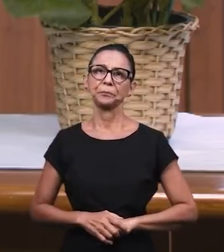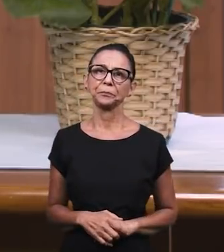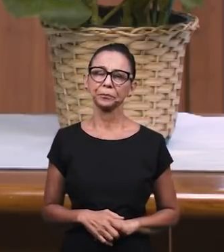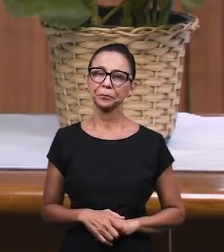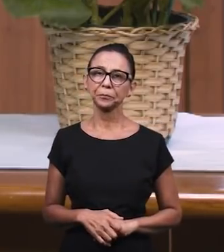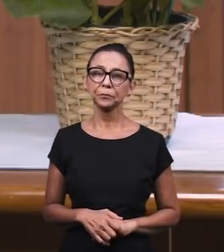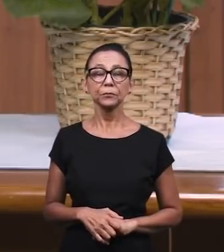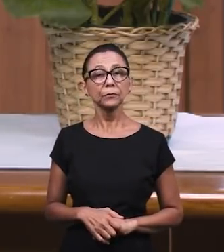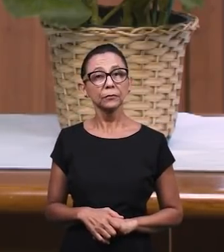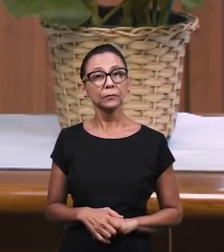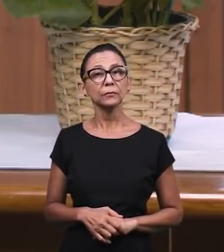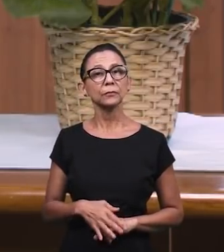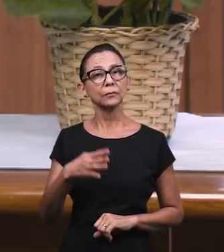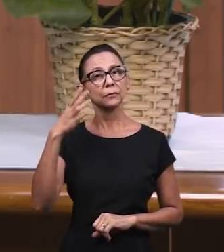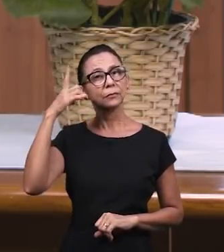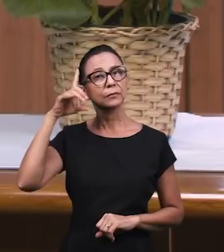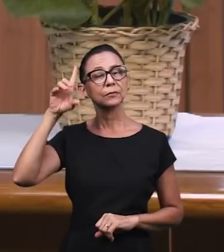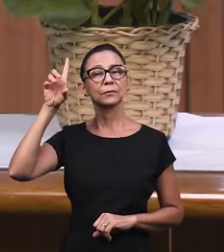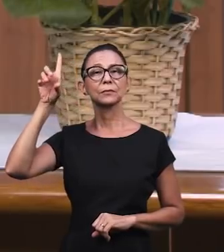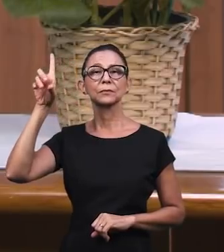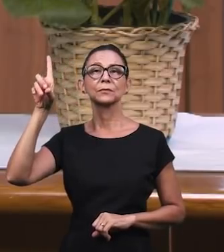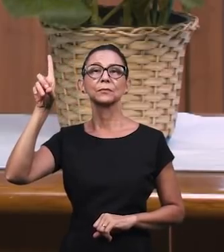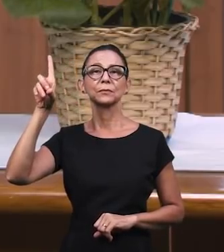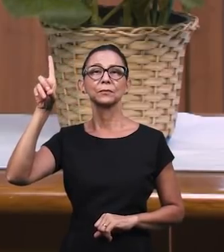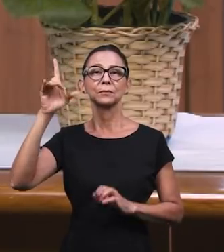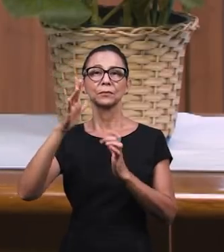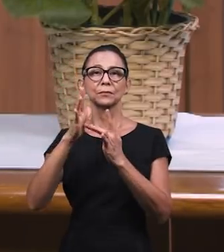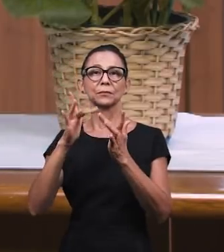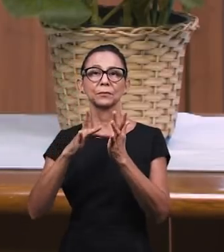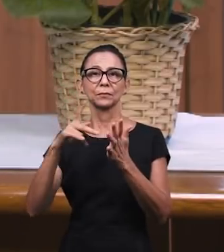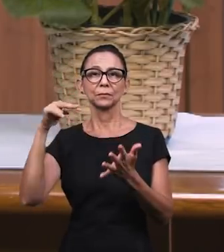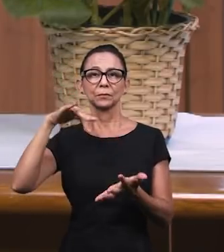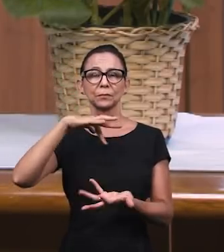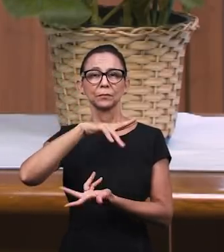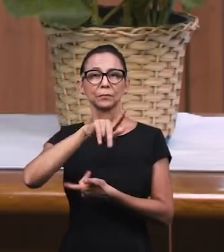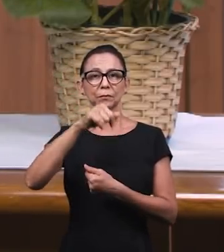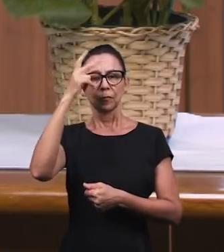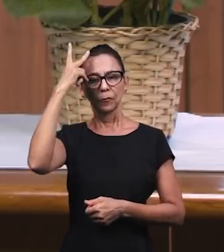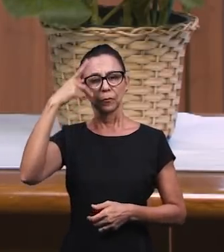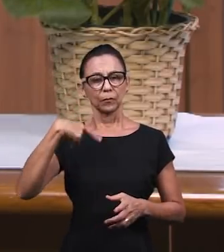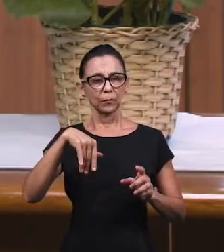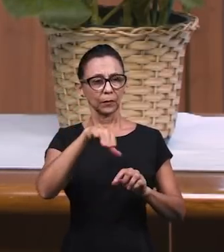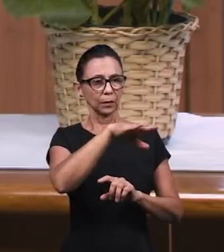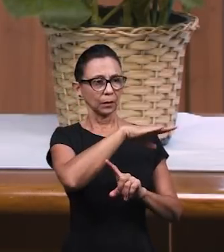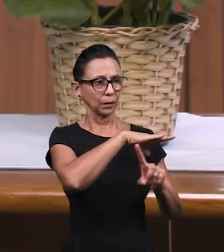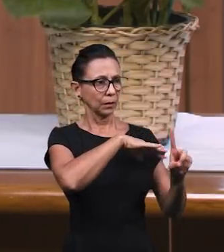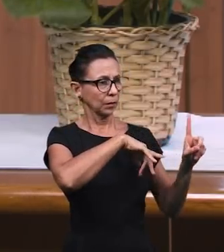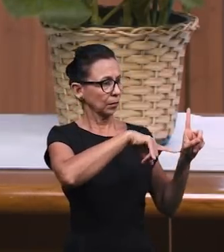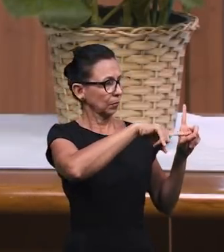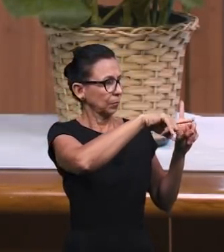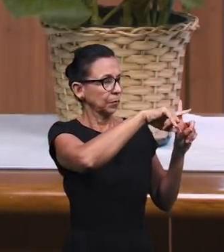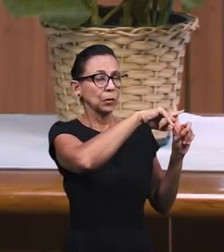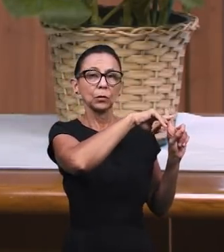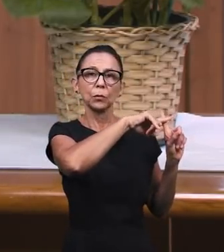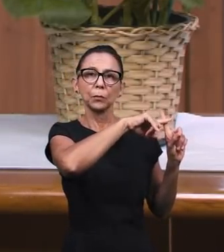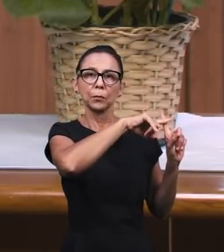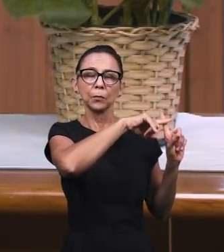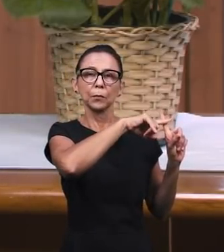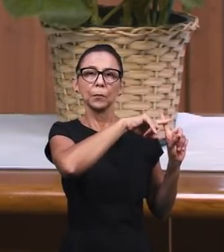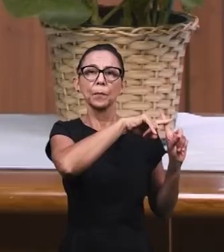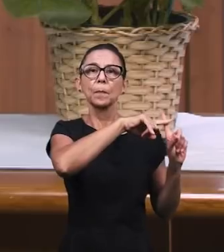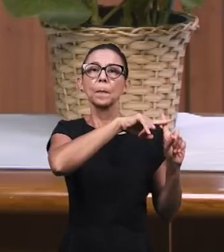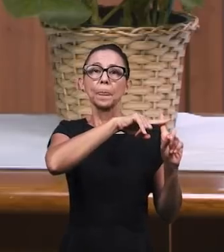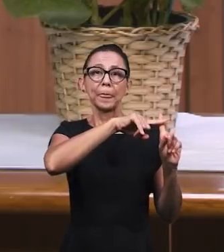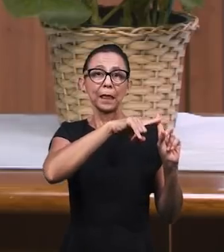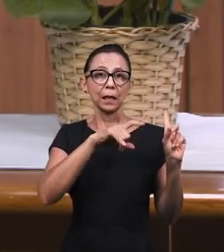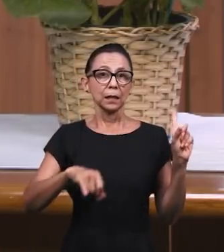que o Senhor Jesus, o nosso Messias, o nosso remidor, ele pagou a nossa dívida. O cálice ali foi o sofrimento que ele